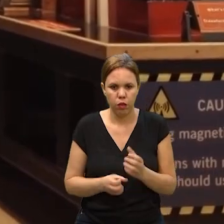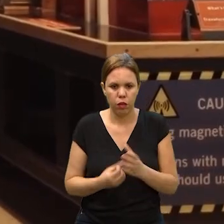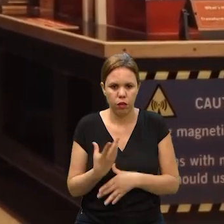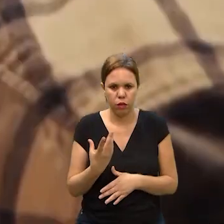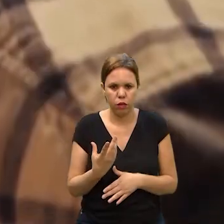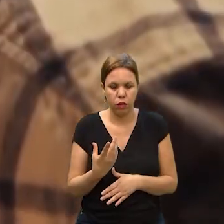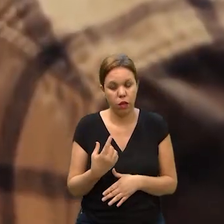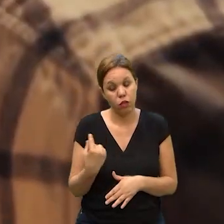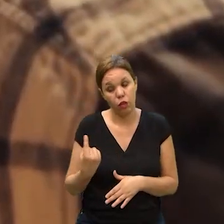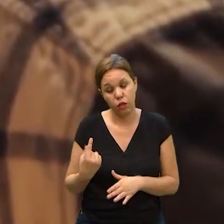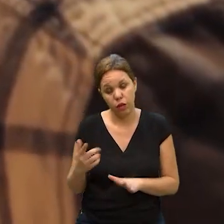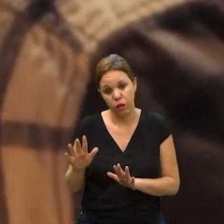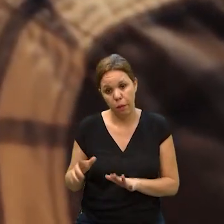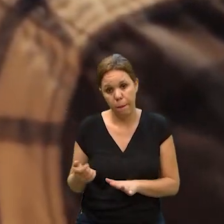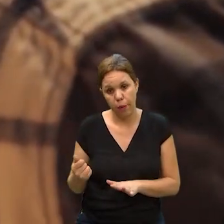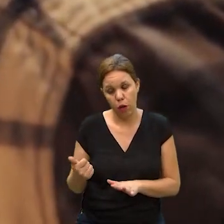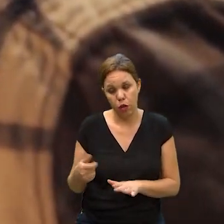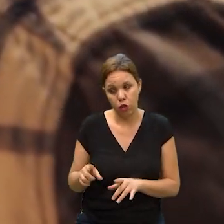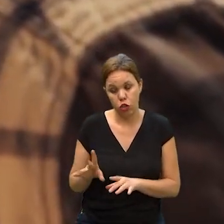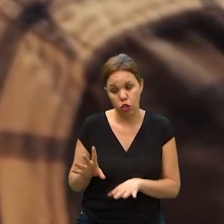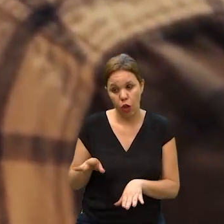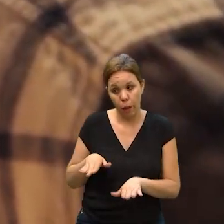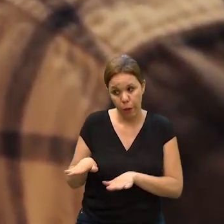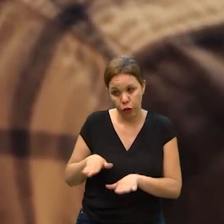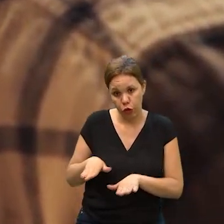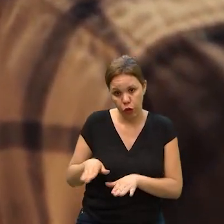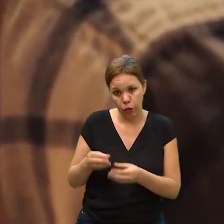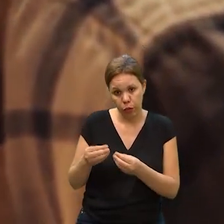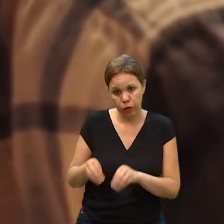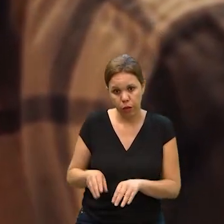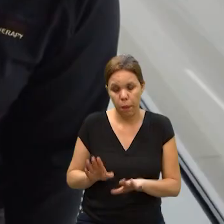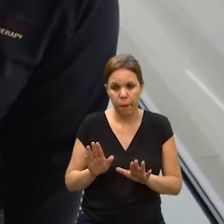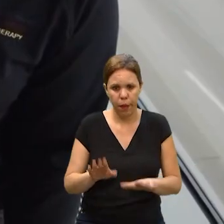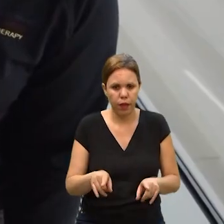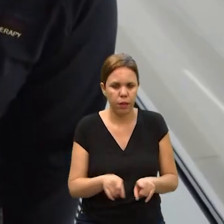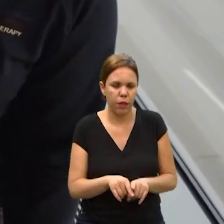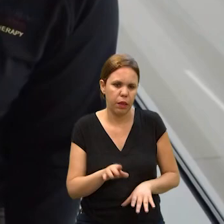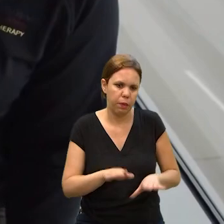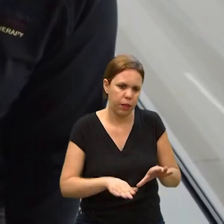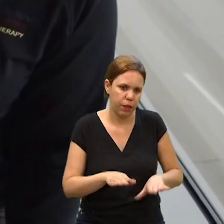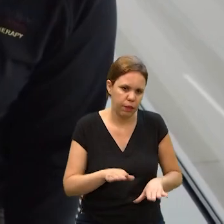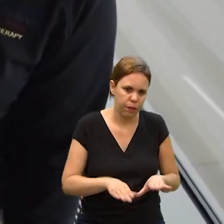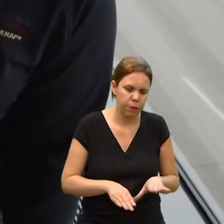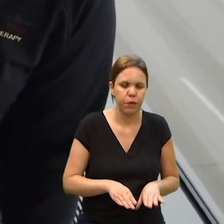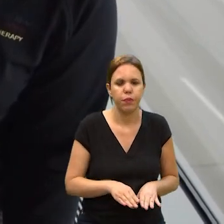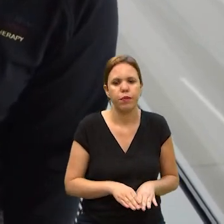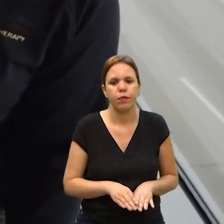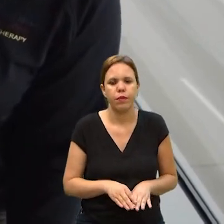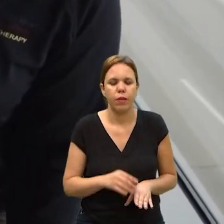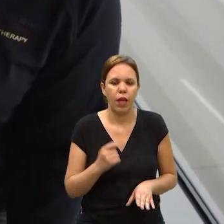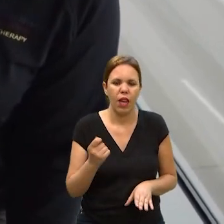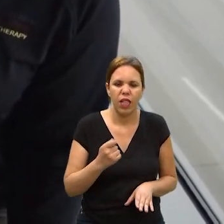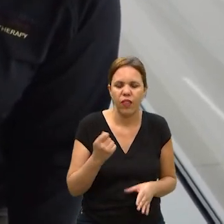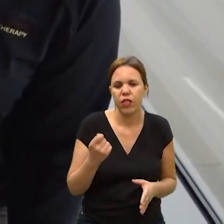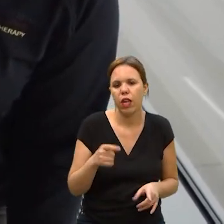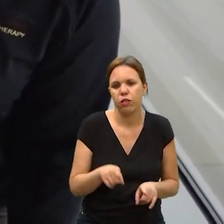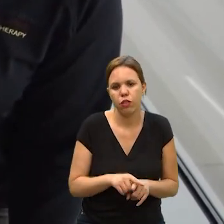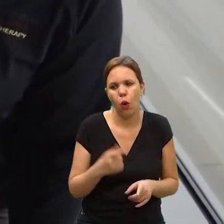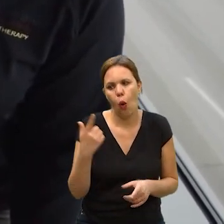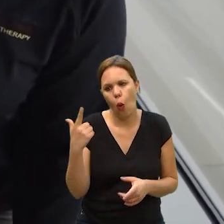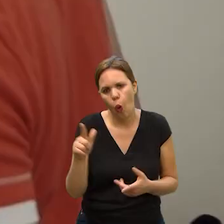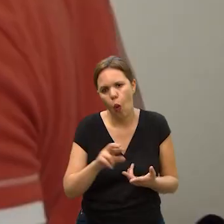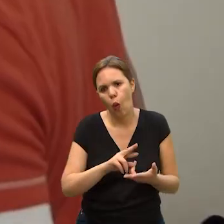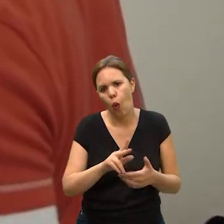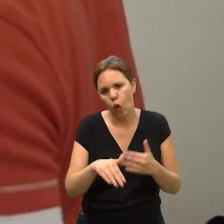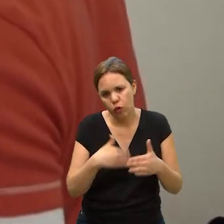quadro pode vir isolado, apenas com comprometimento motor, mas dependendo da intensidade do quadro,